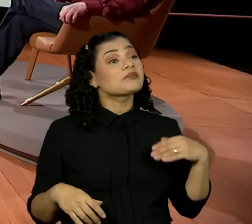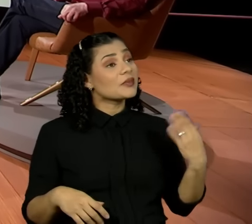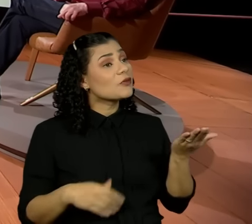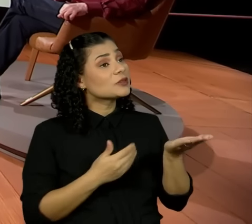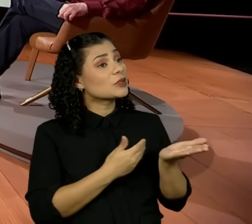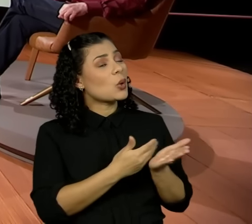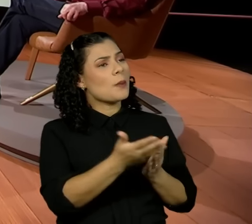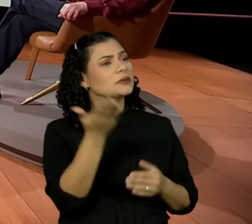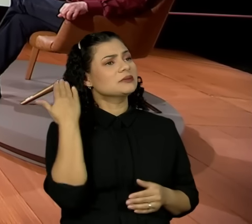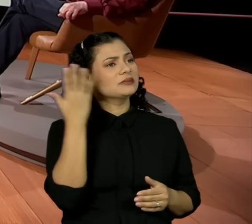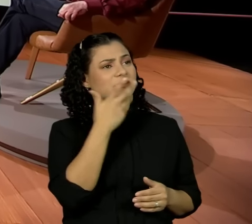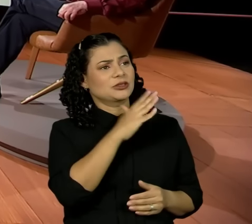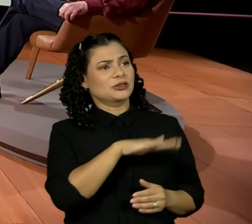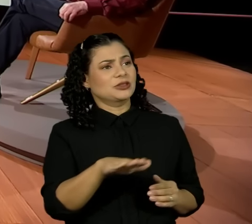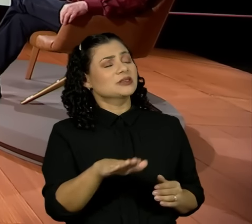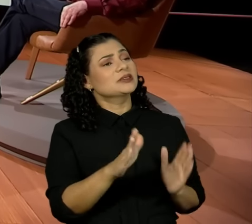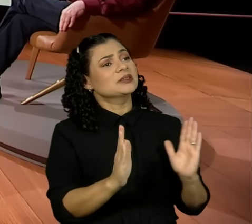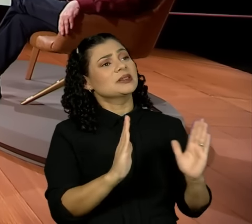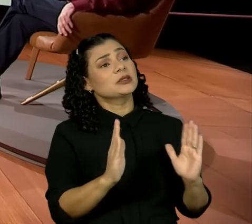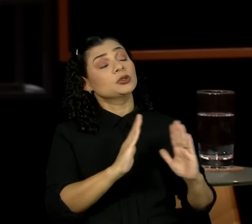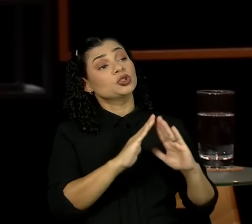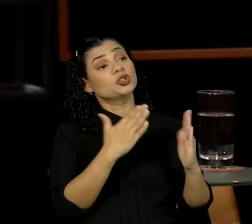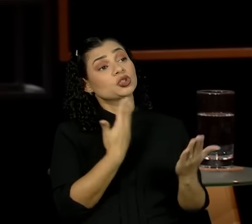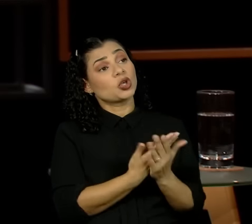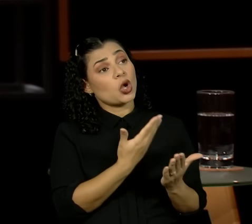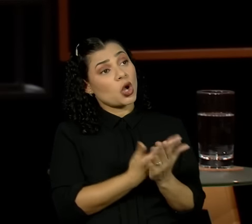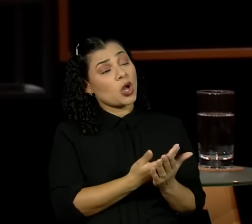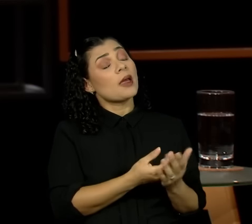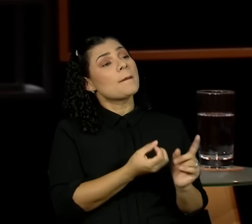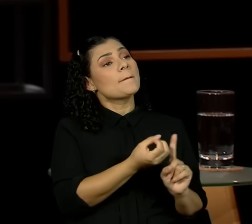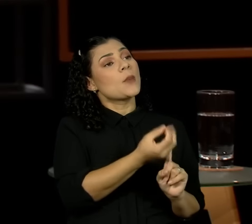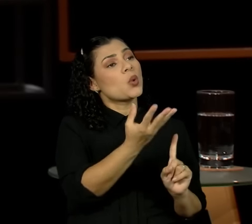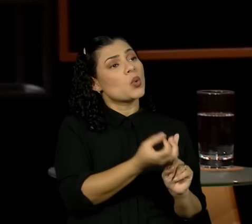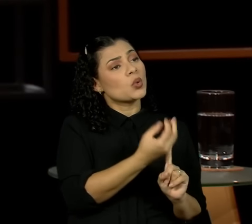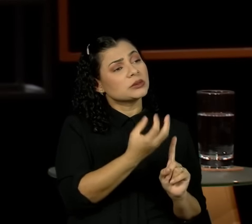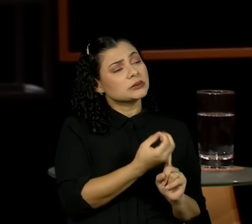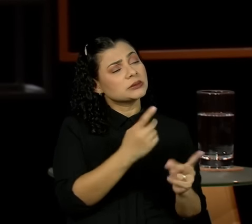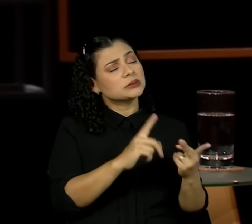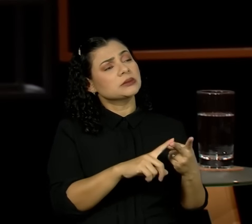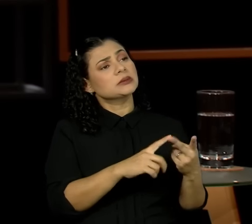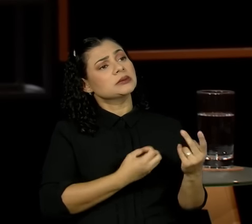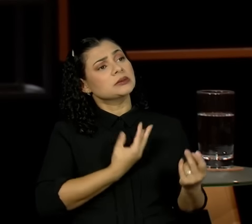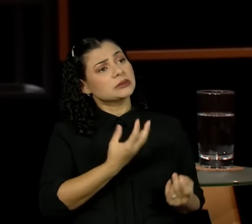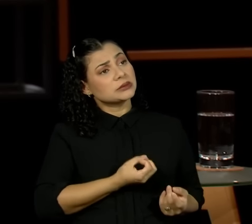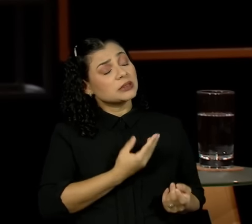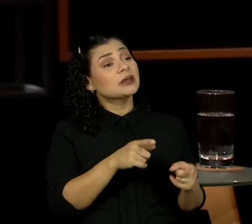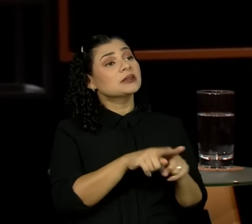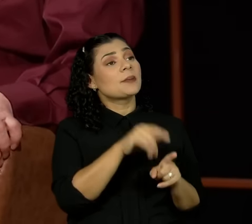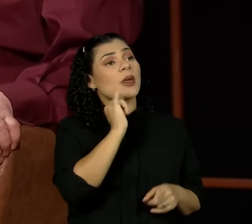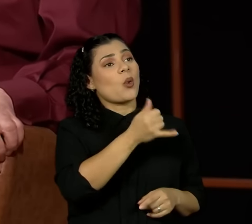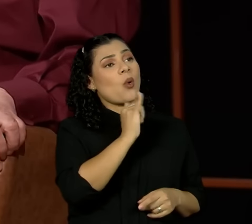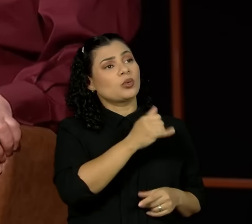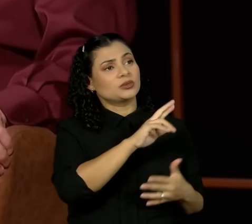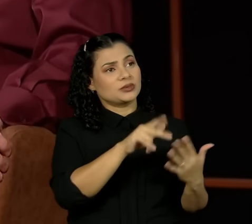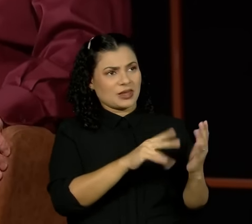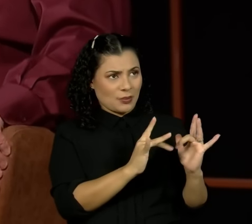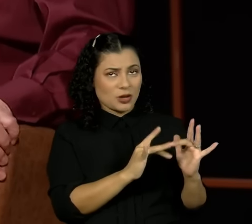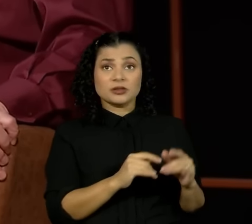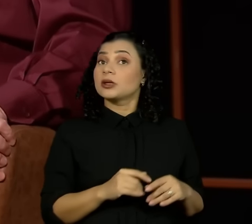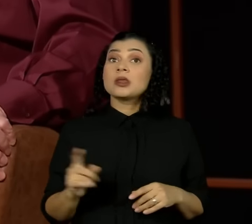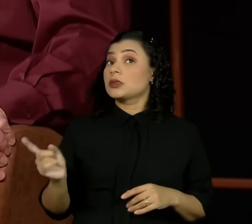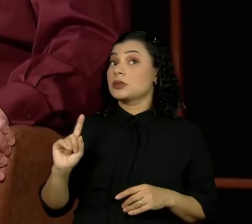lá, nos tempos de escola, com contos e com poesias, né? Inclusive para uma namoradinha, não foi? Não era namoradinha.